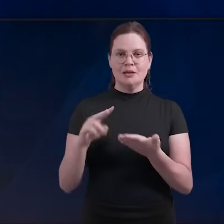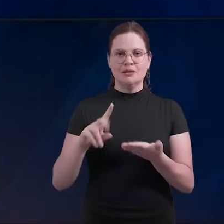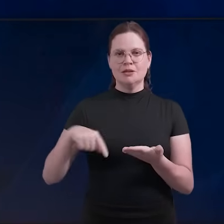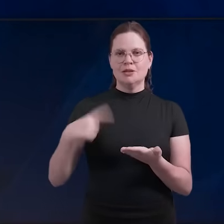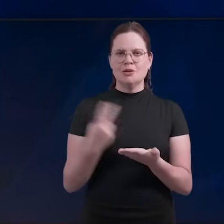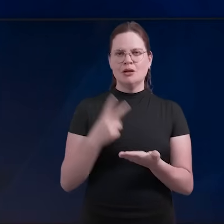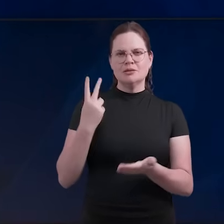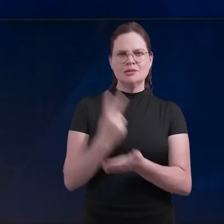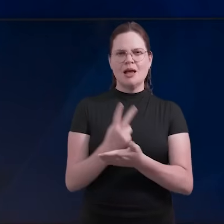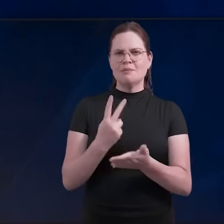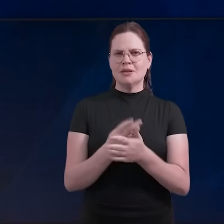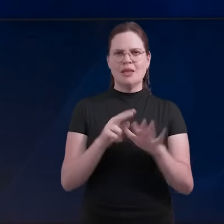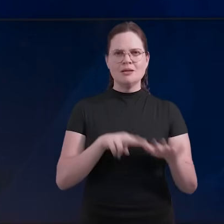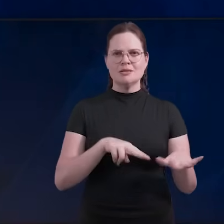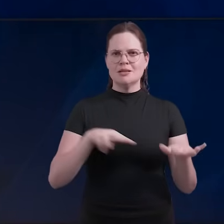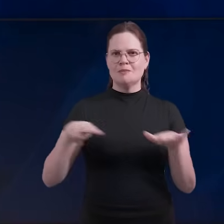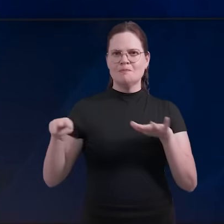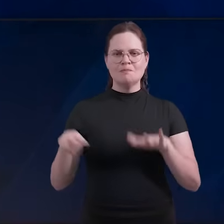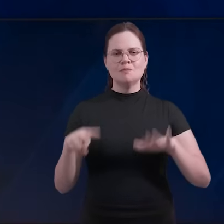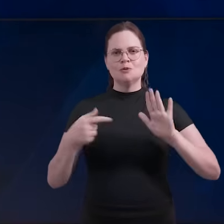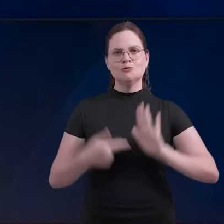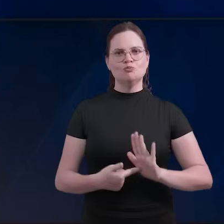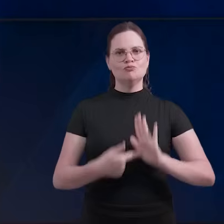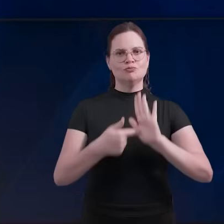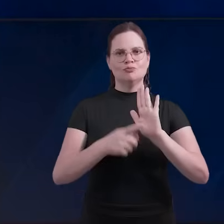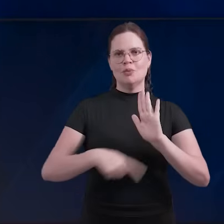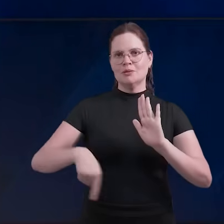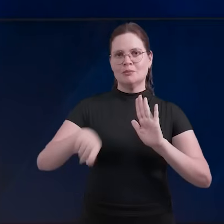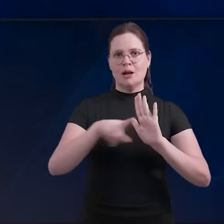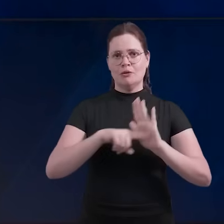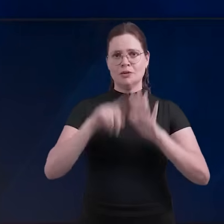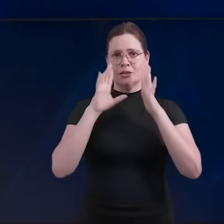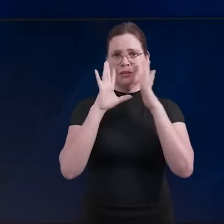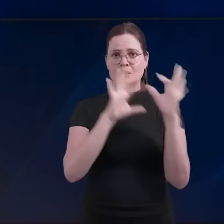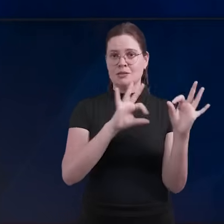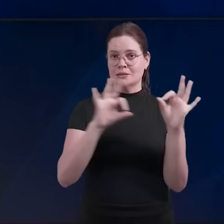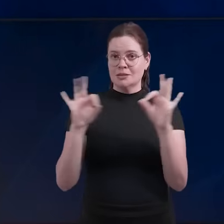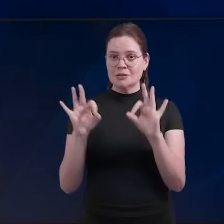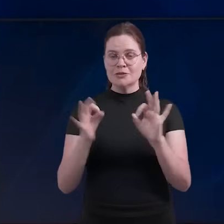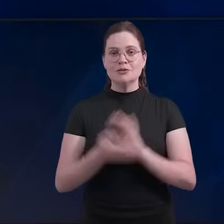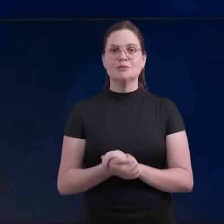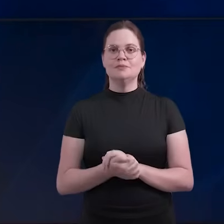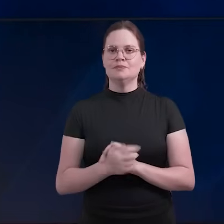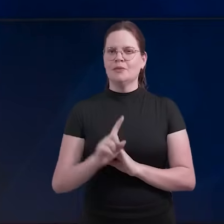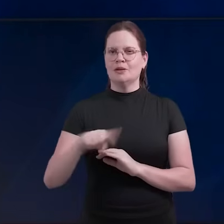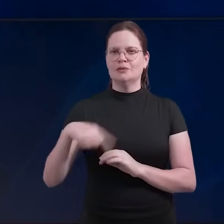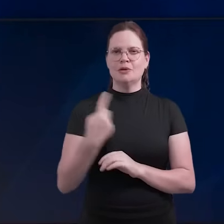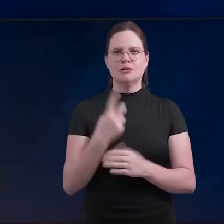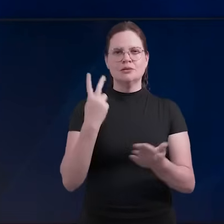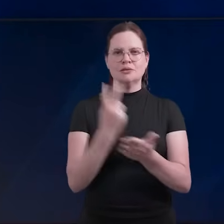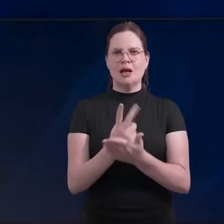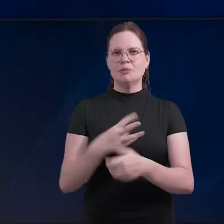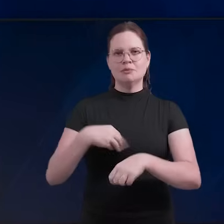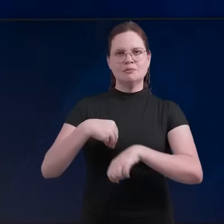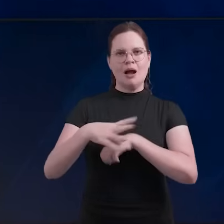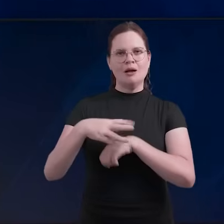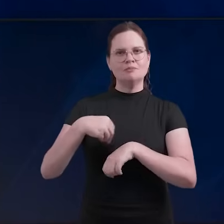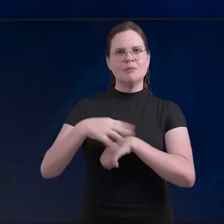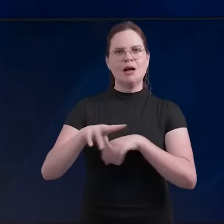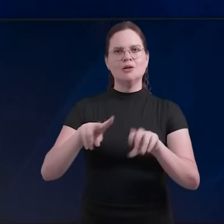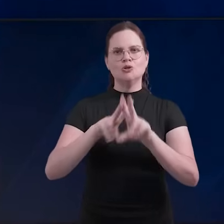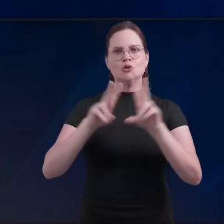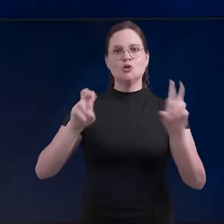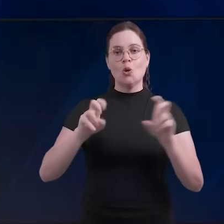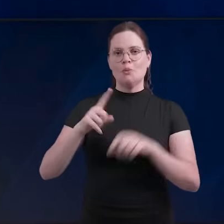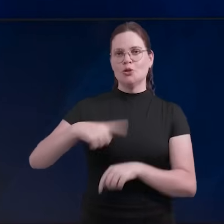Cristã Maranata, que nós apresentamos sempre através deste canal para aqueles que participam conosco daquilo que nós temos a